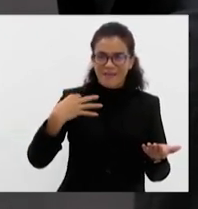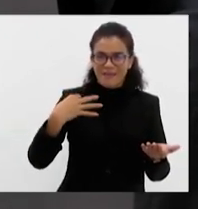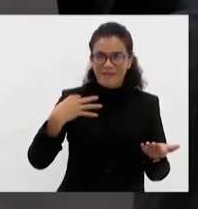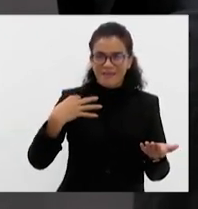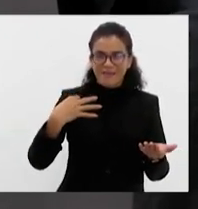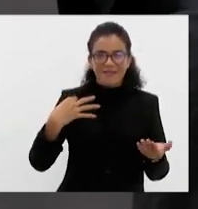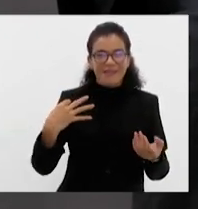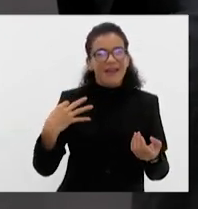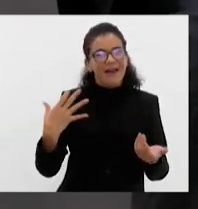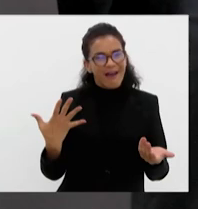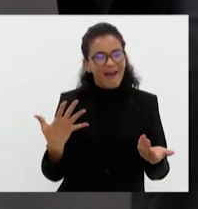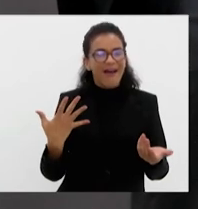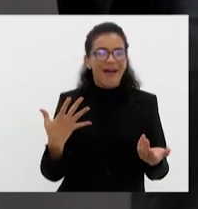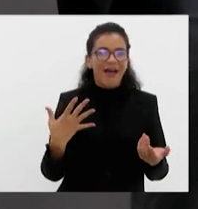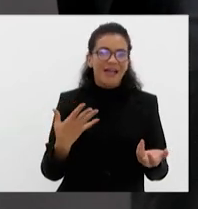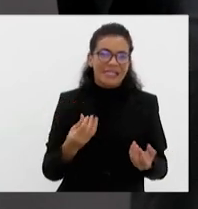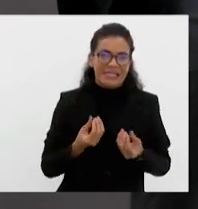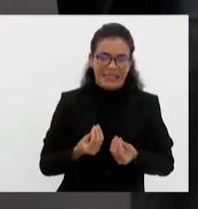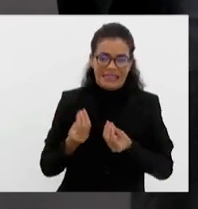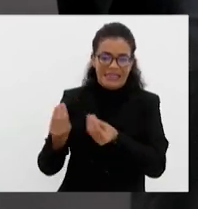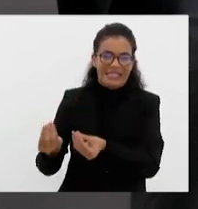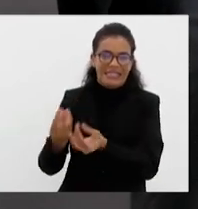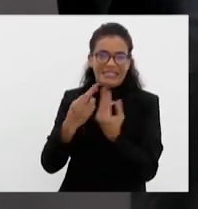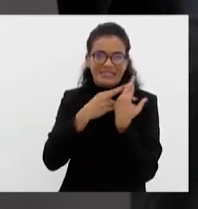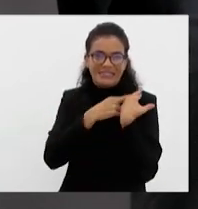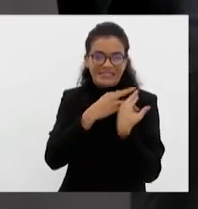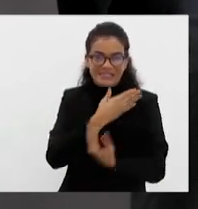está devolvendo a caneta ao governador,